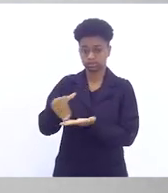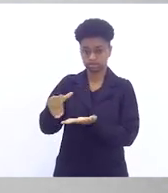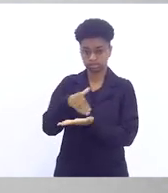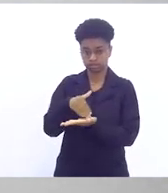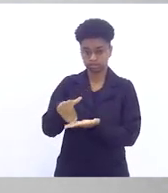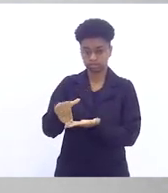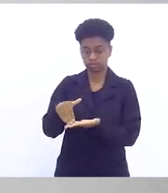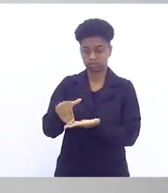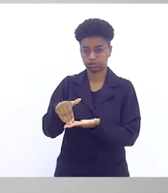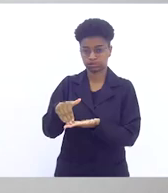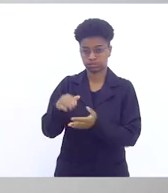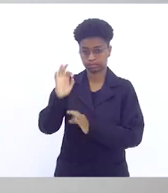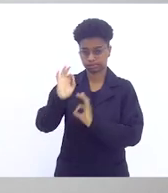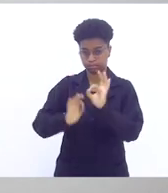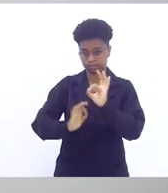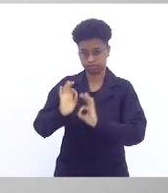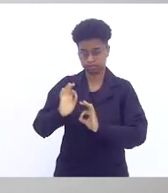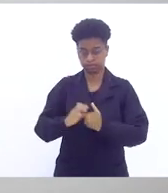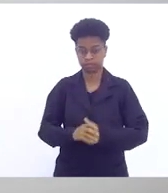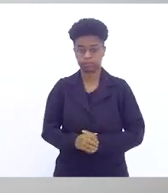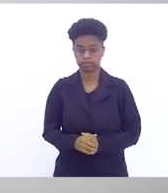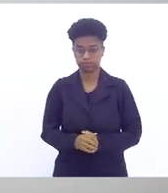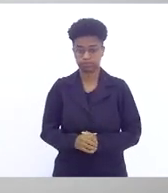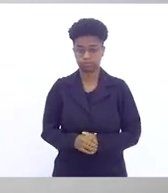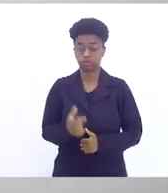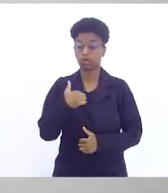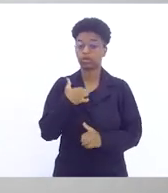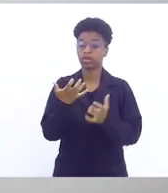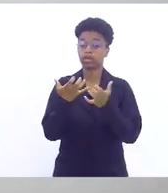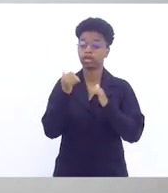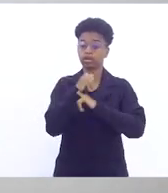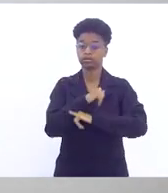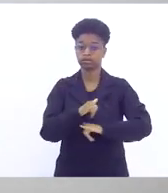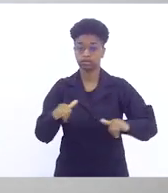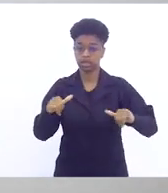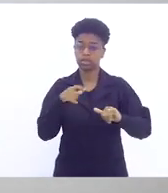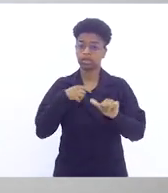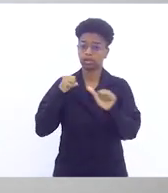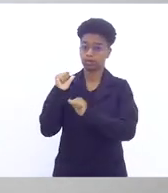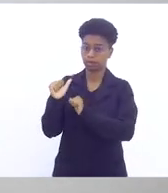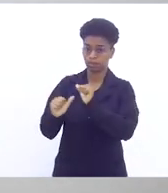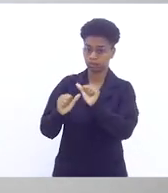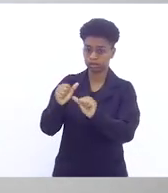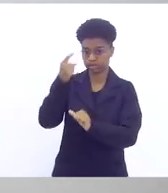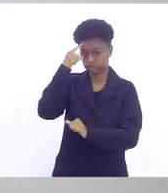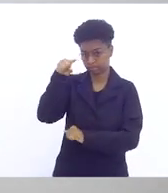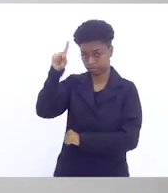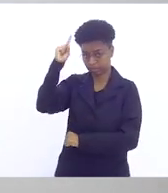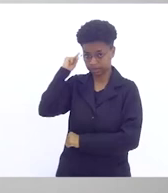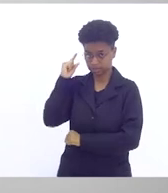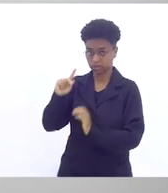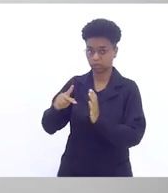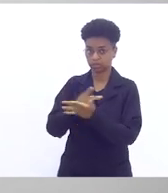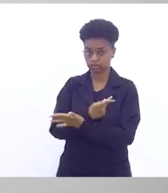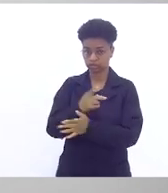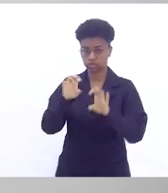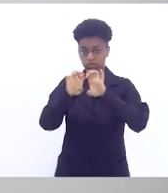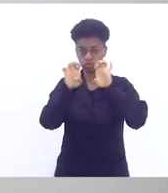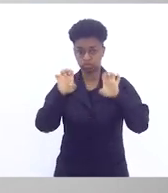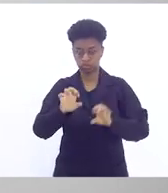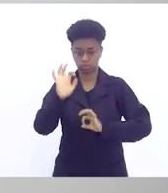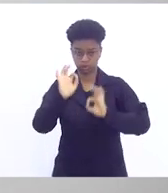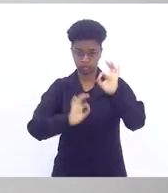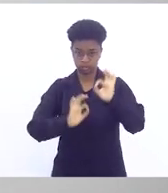de planejamento Queria só dizer que houve uma modificação a semana passada na estrutura